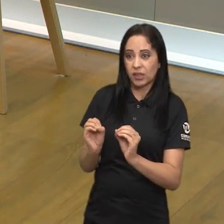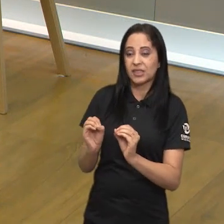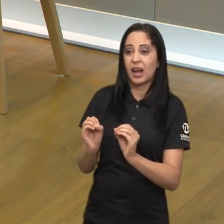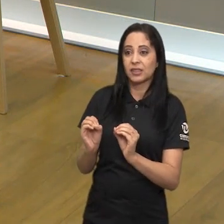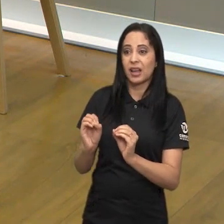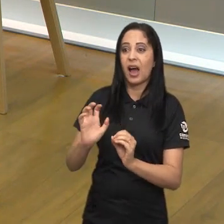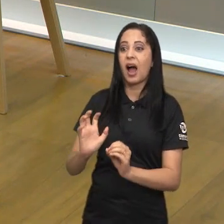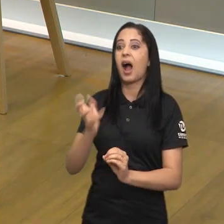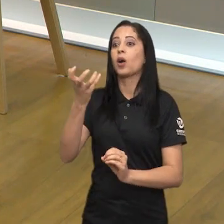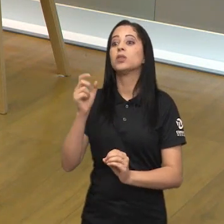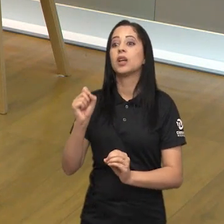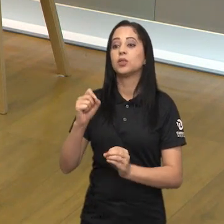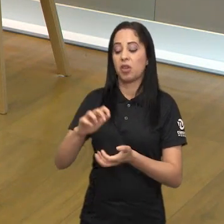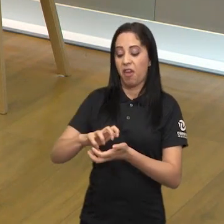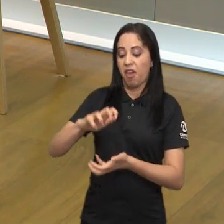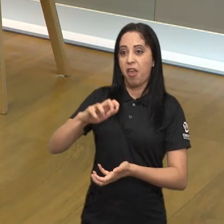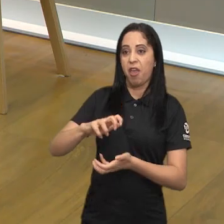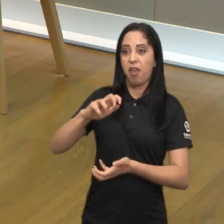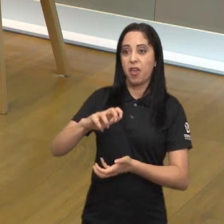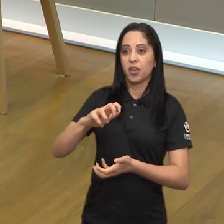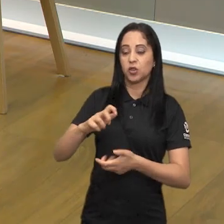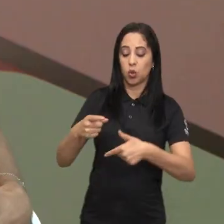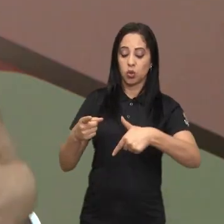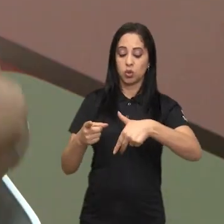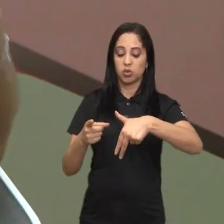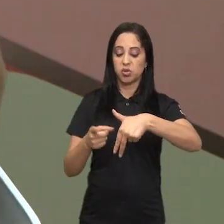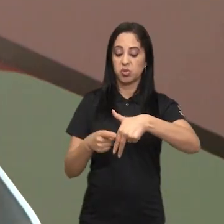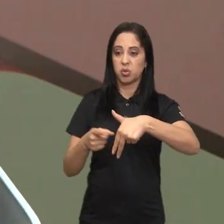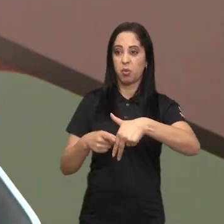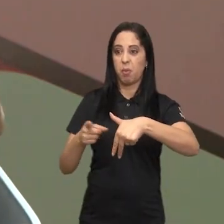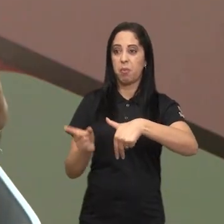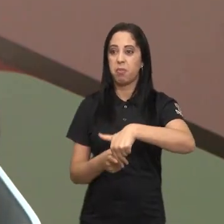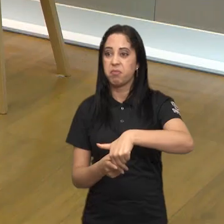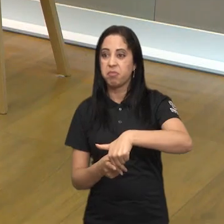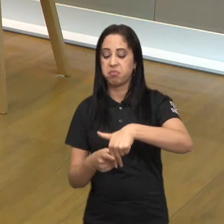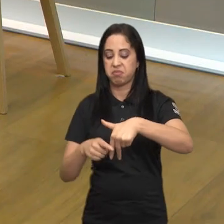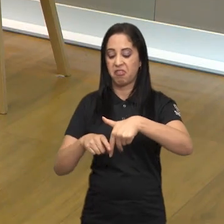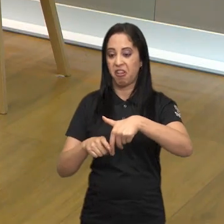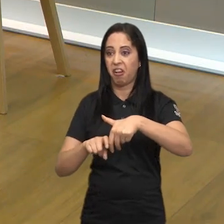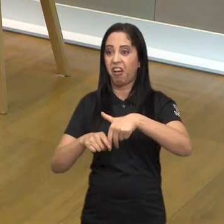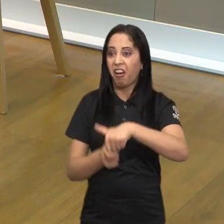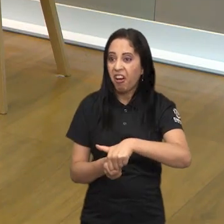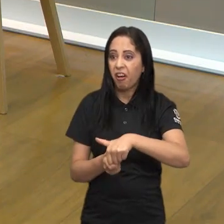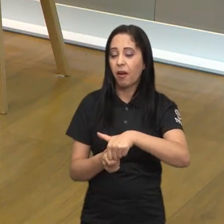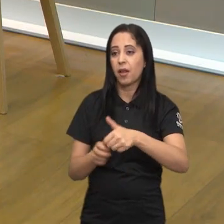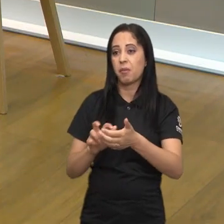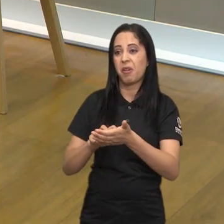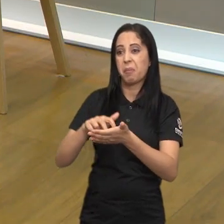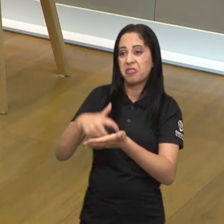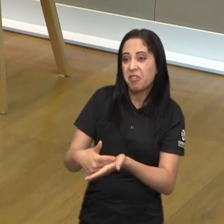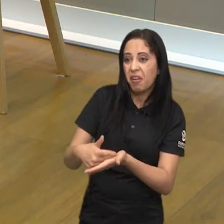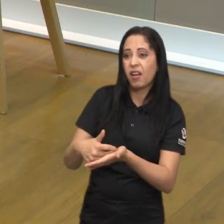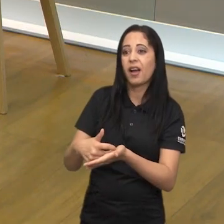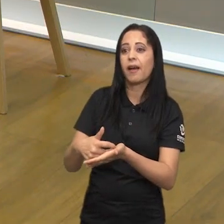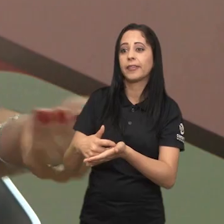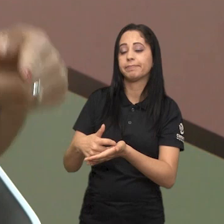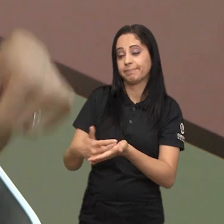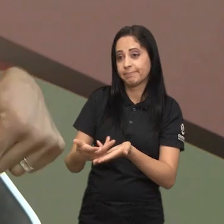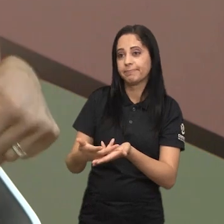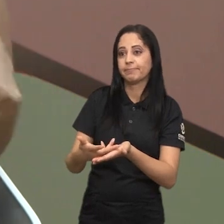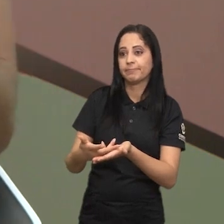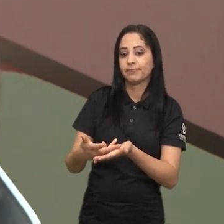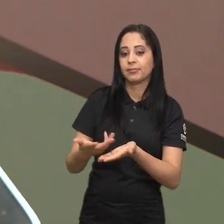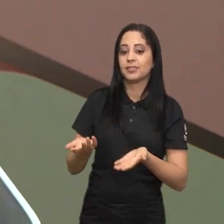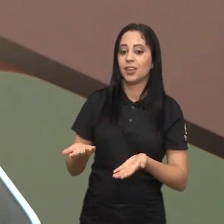reposição hormonal e que têm fratura de fêmur? Sim, que caem, é muito comum. Que caem, quebram o fêmur. Sim. Ou